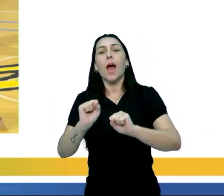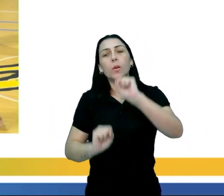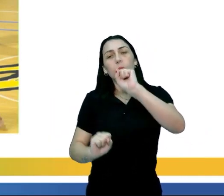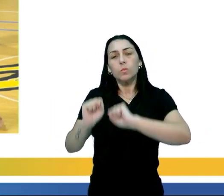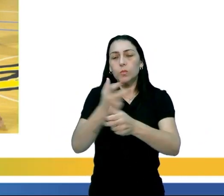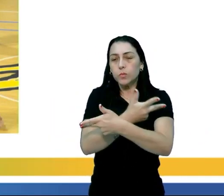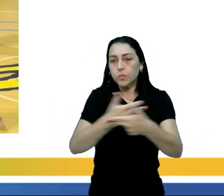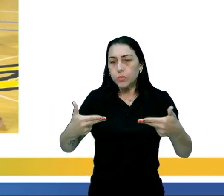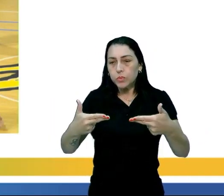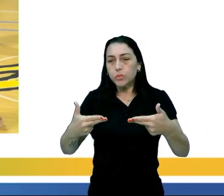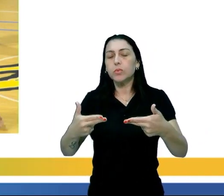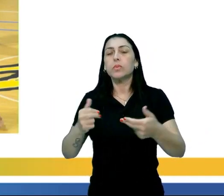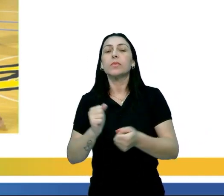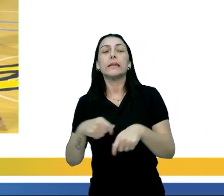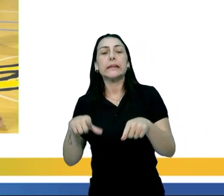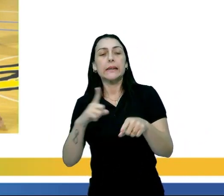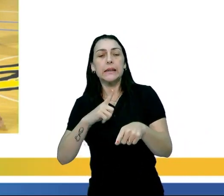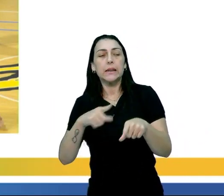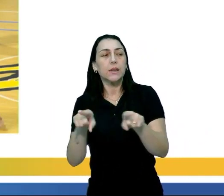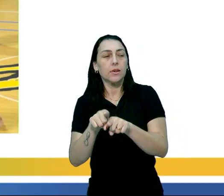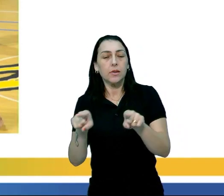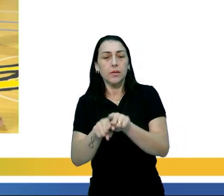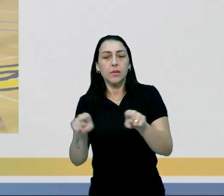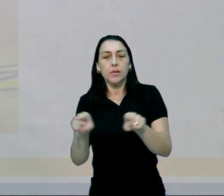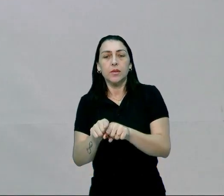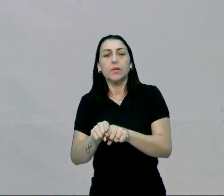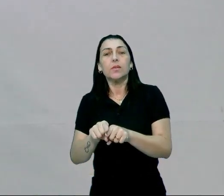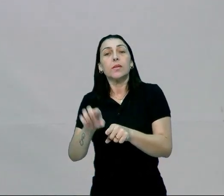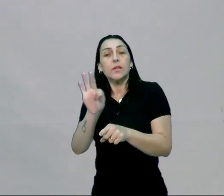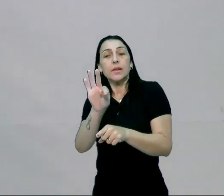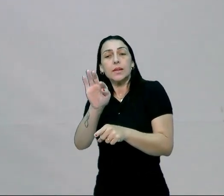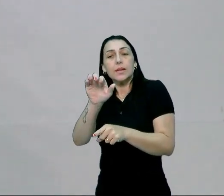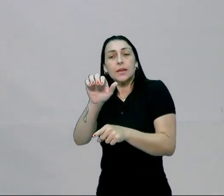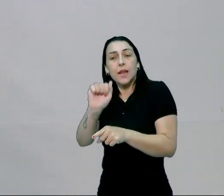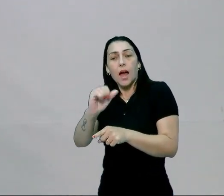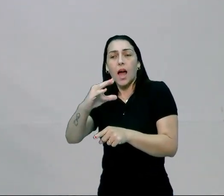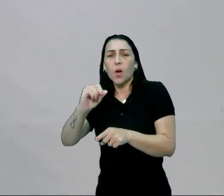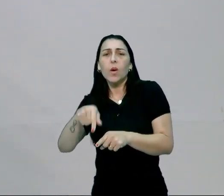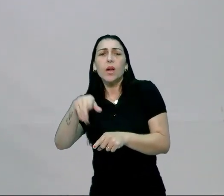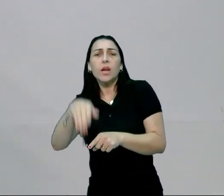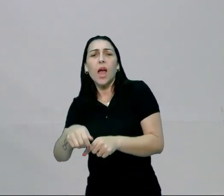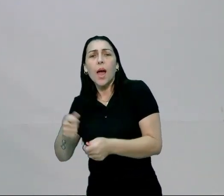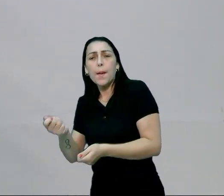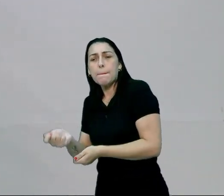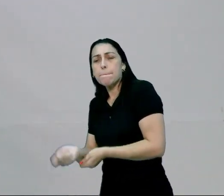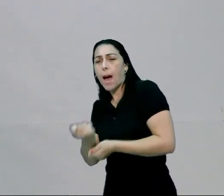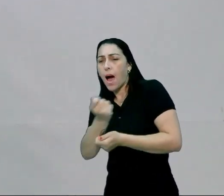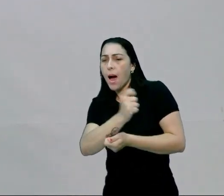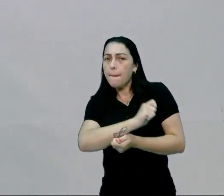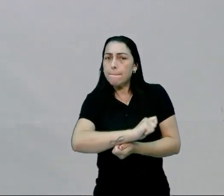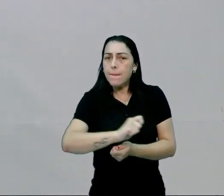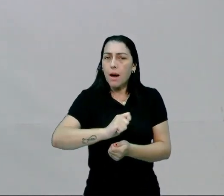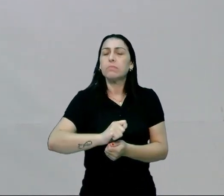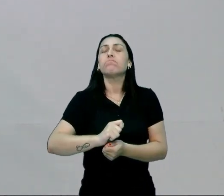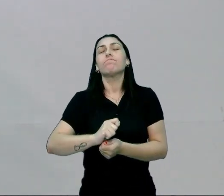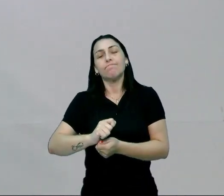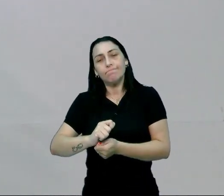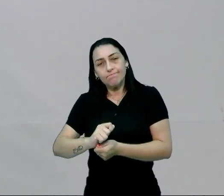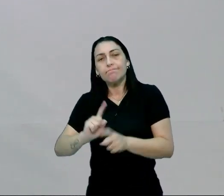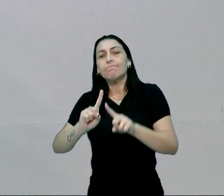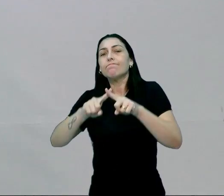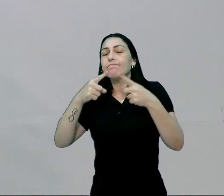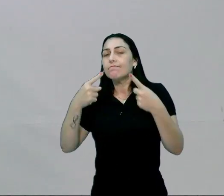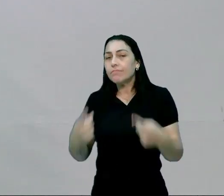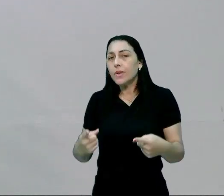forma geral. Temos os, deixa eu ver, os de taco. Meu amor, quem é que não gosta de jogar uma bets? Meu Deus, eu adoro uma betzinha, mas a